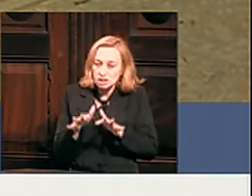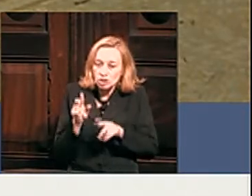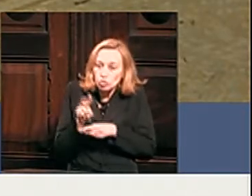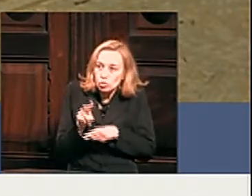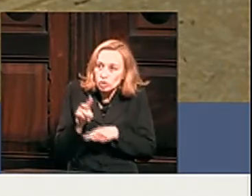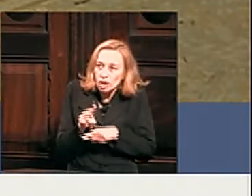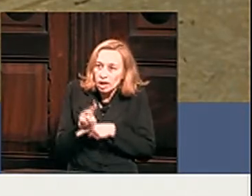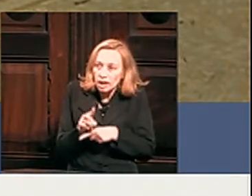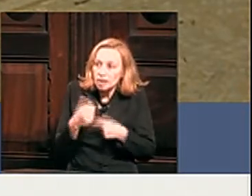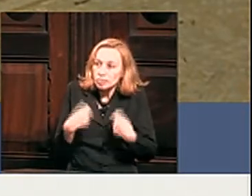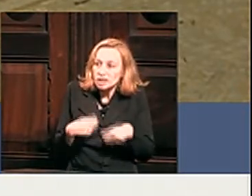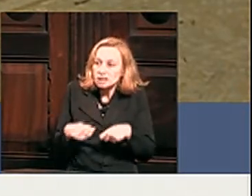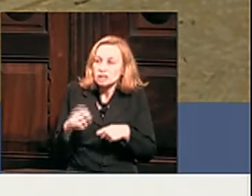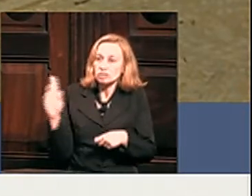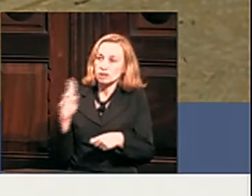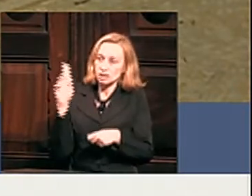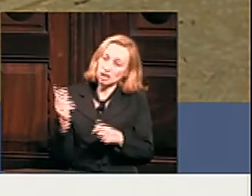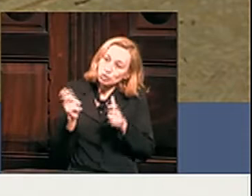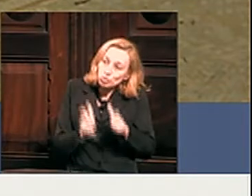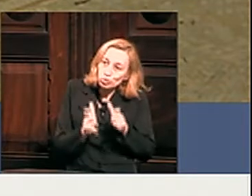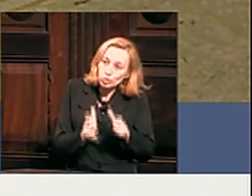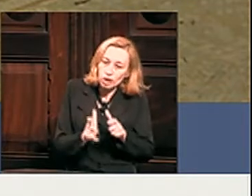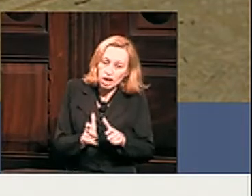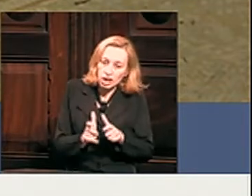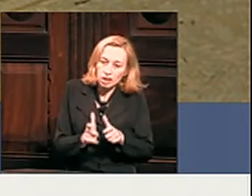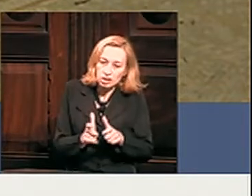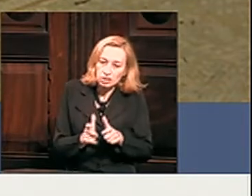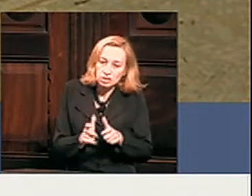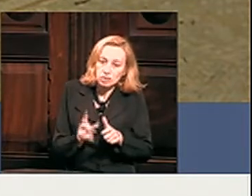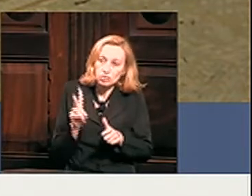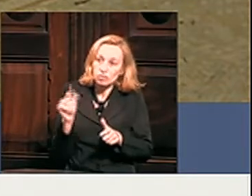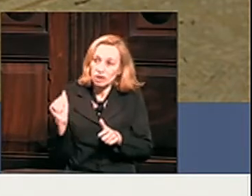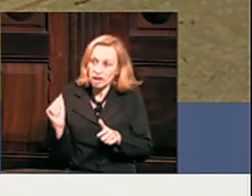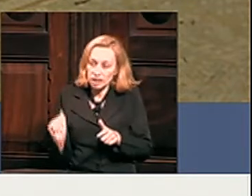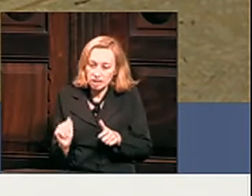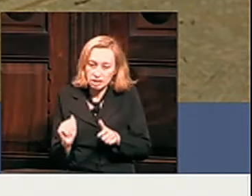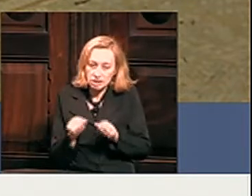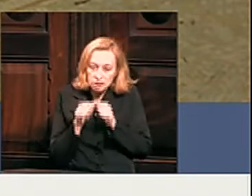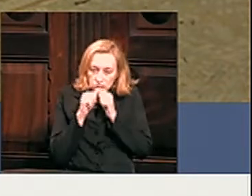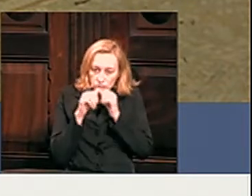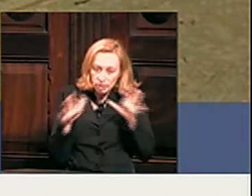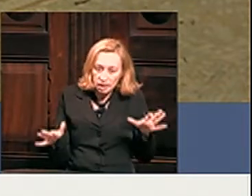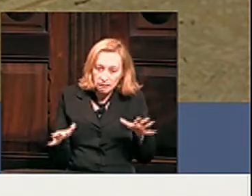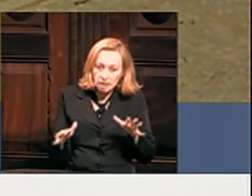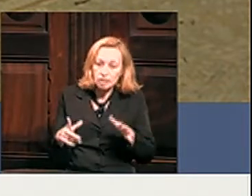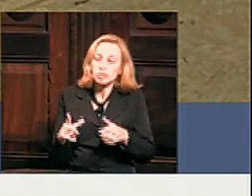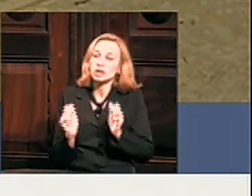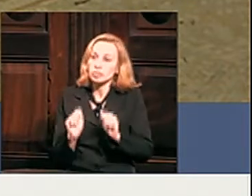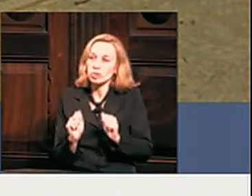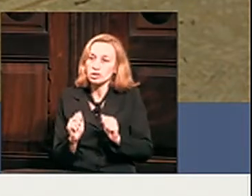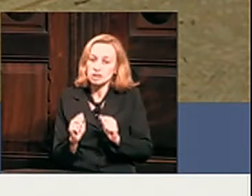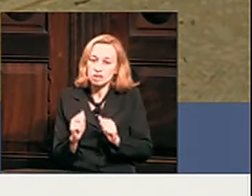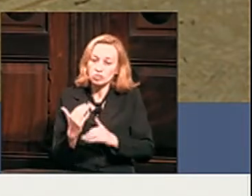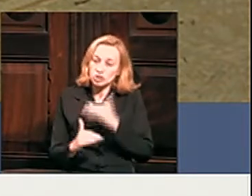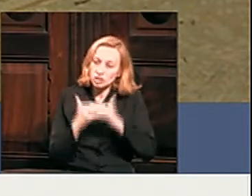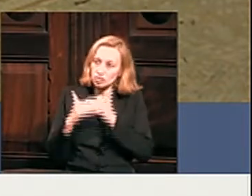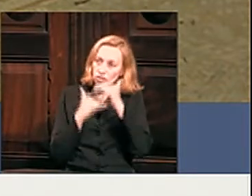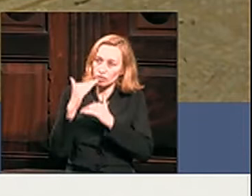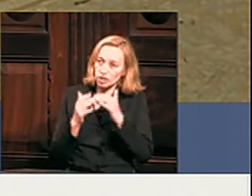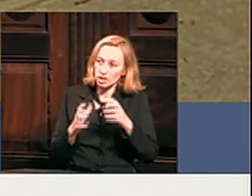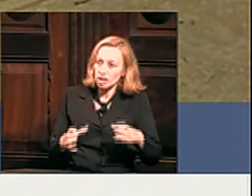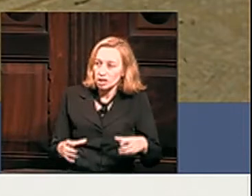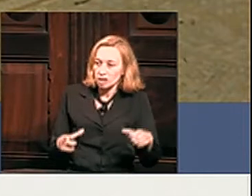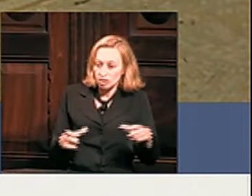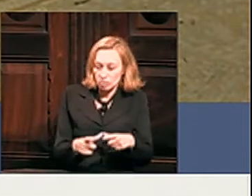precisa de uma universidade estadual fortalecida, com vagas ampliadas, para que nós possamos fazer face ao crescimento